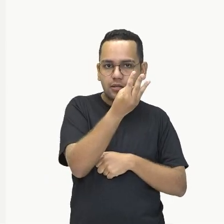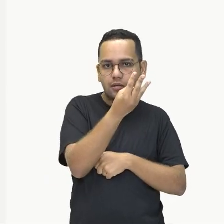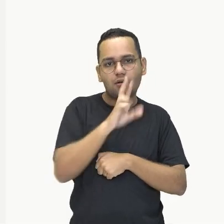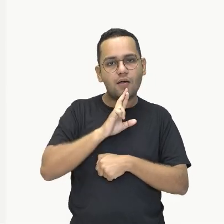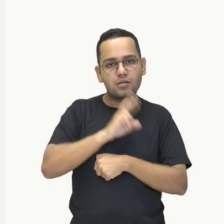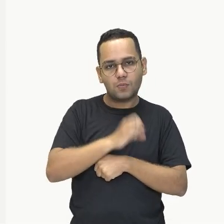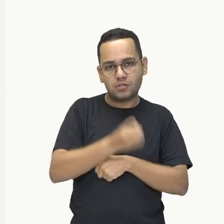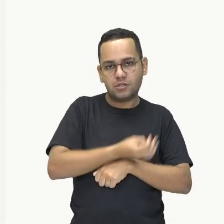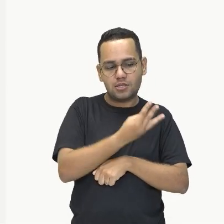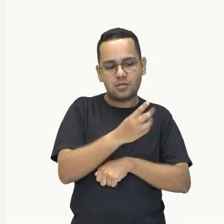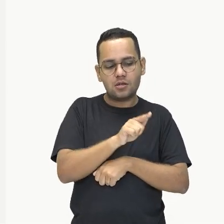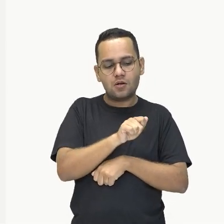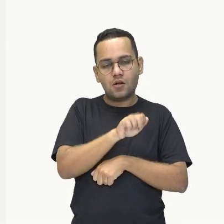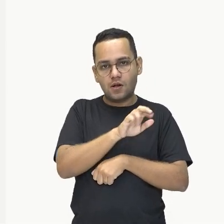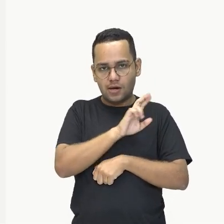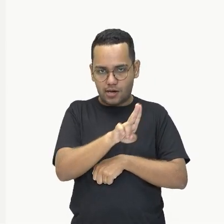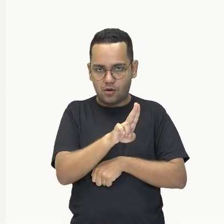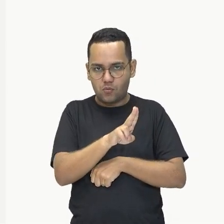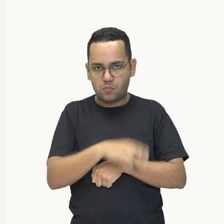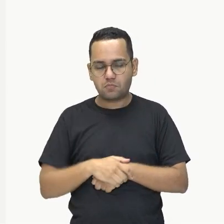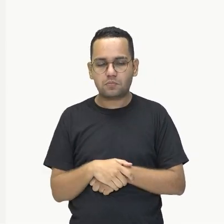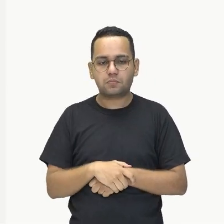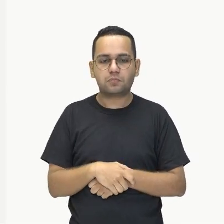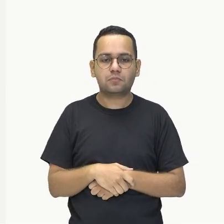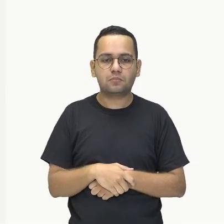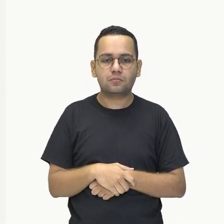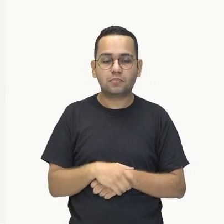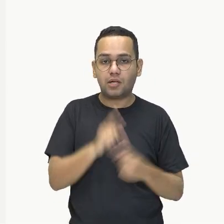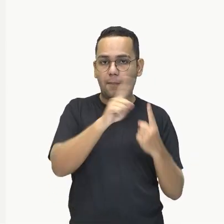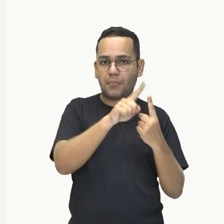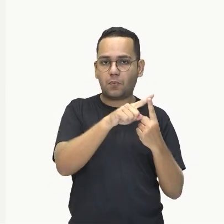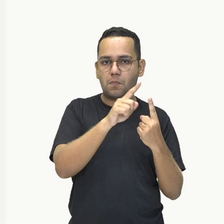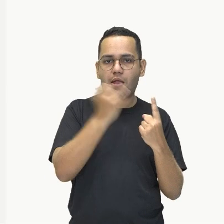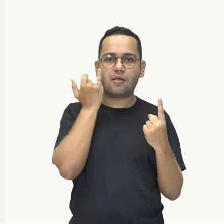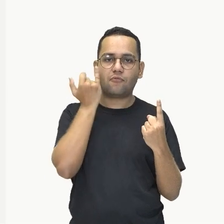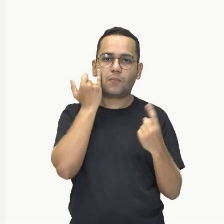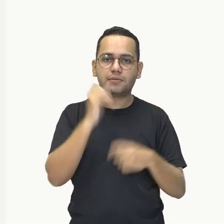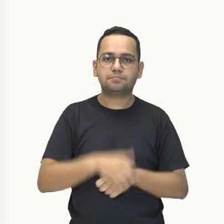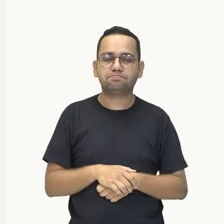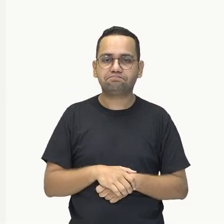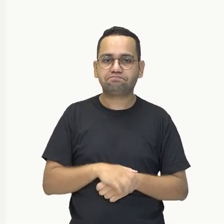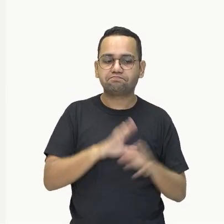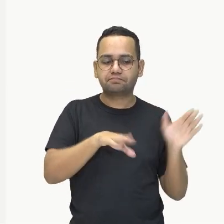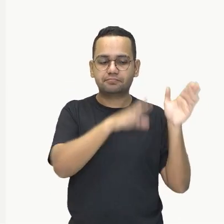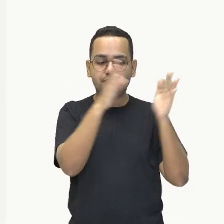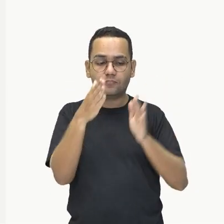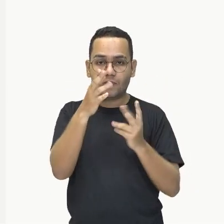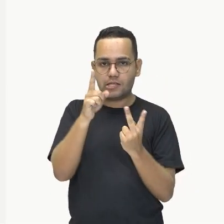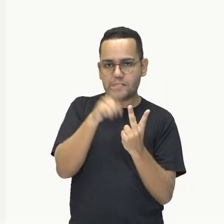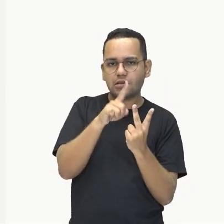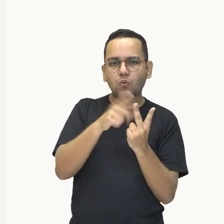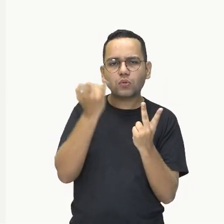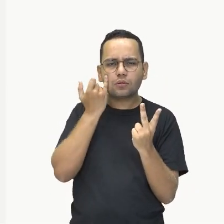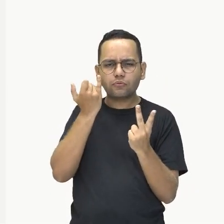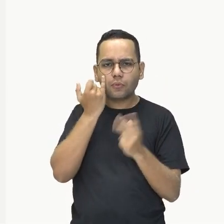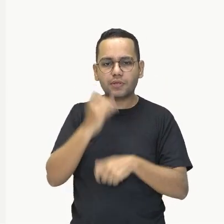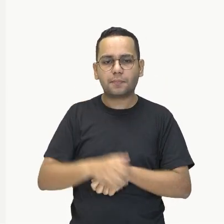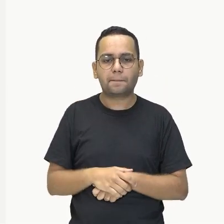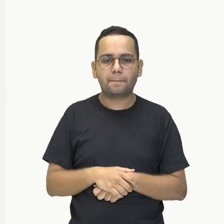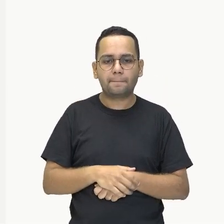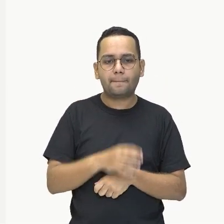grau, que é o meu primeiro termo do meu polinômio. Meu segundo termo do polinômio,